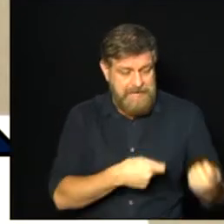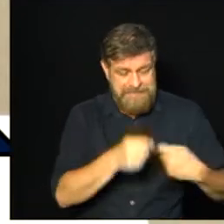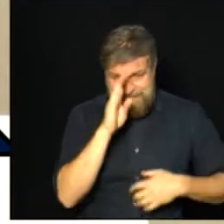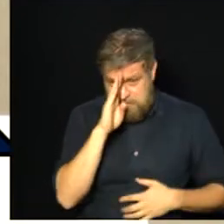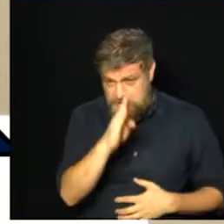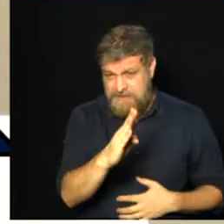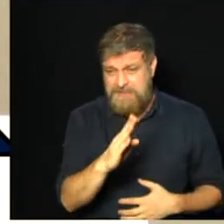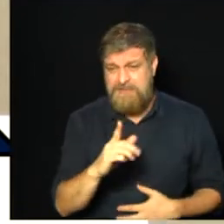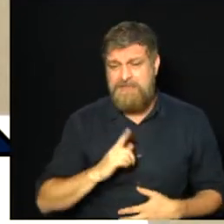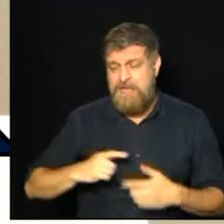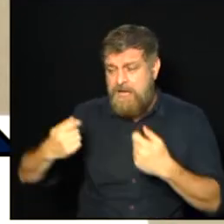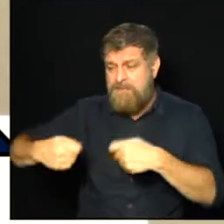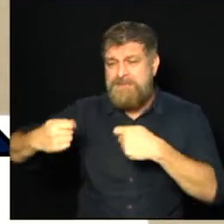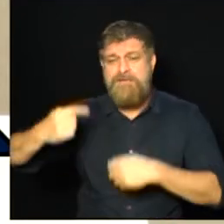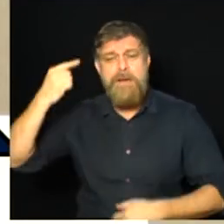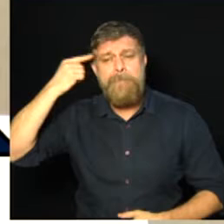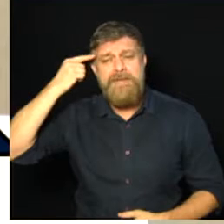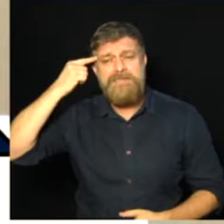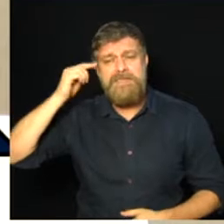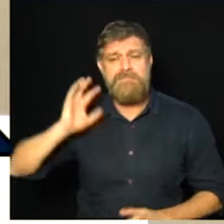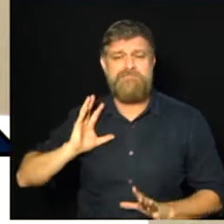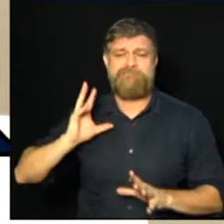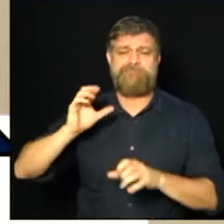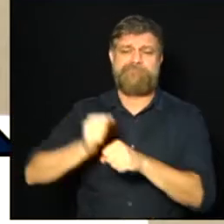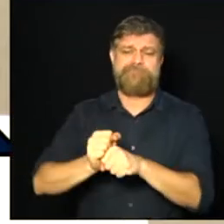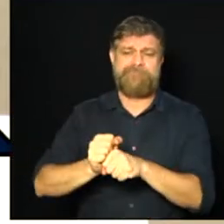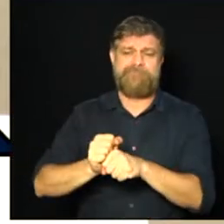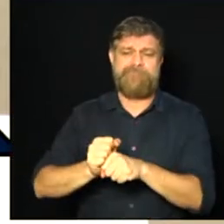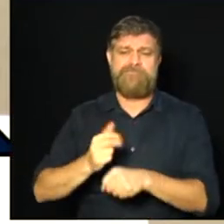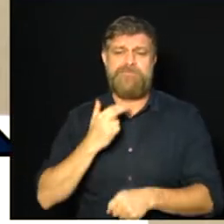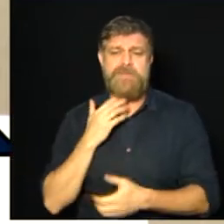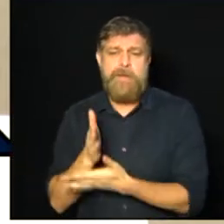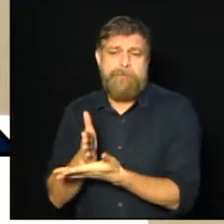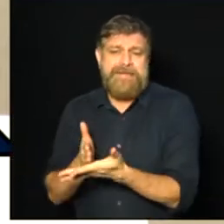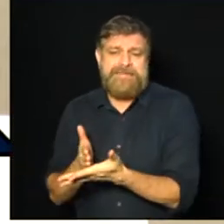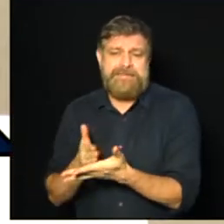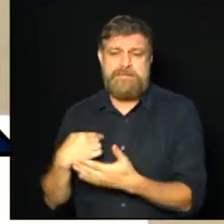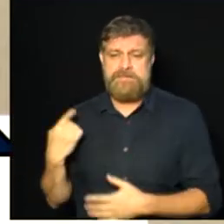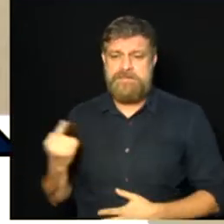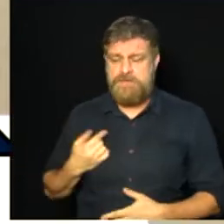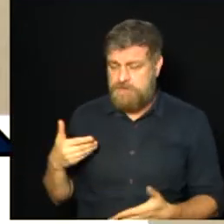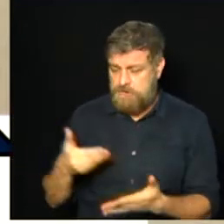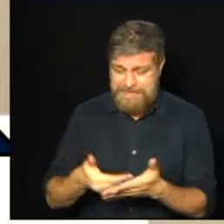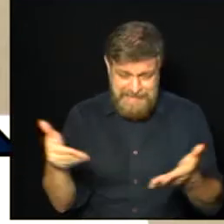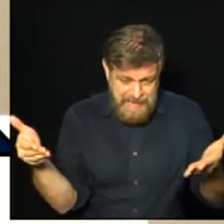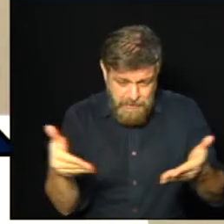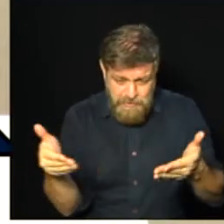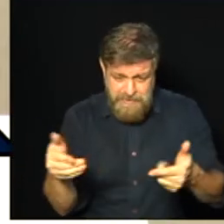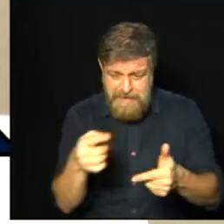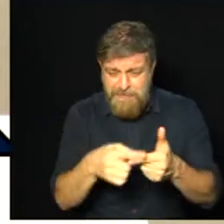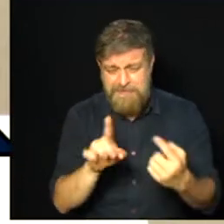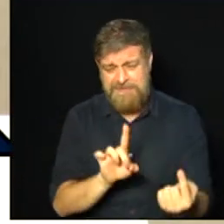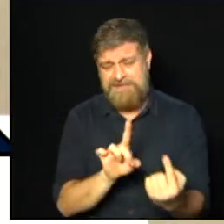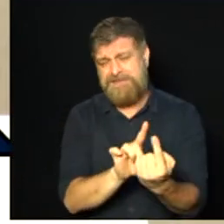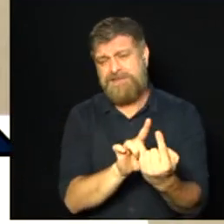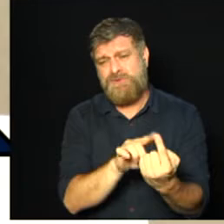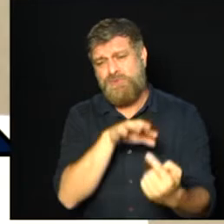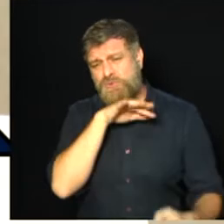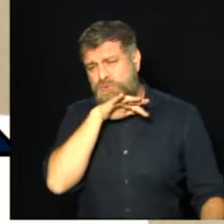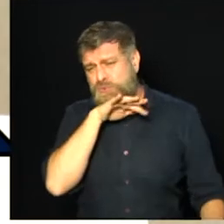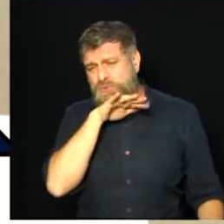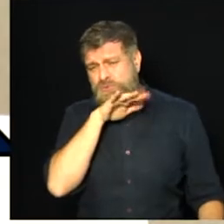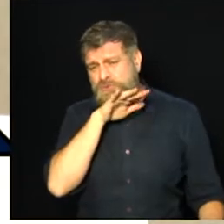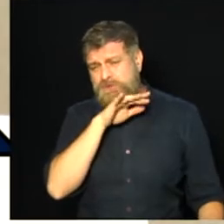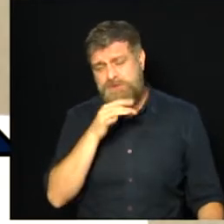você deveria se pensar nele como um todo, e não a gente chega nesse momento da forma que está. Eu acho muito ruim